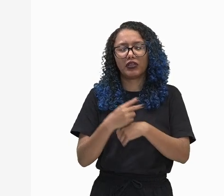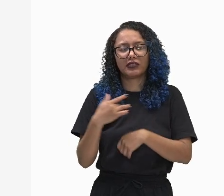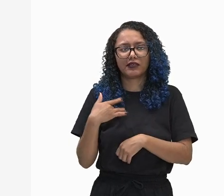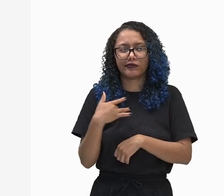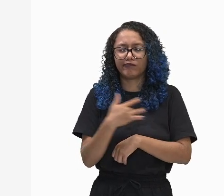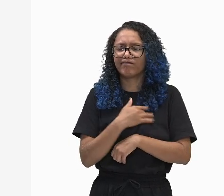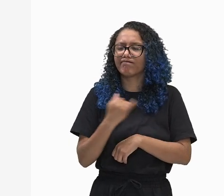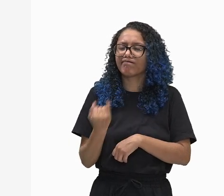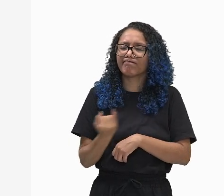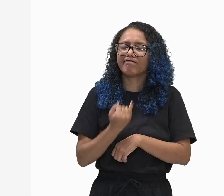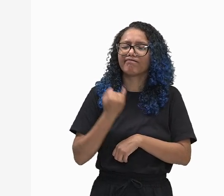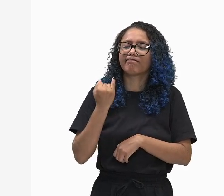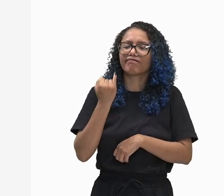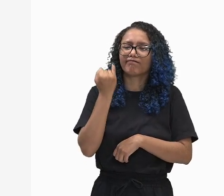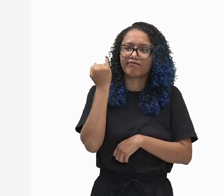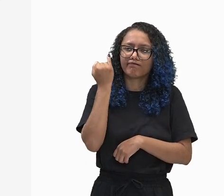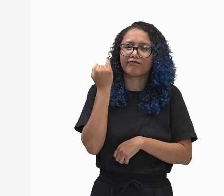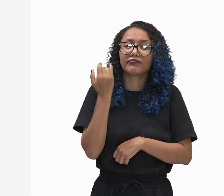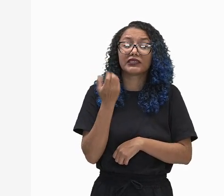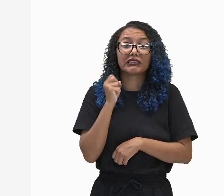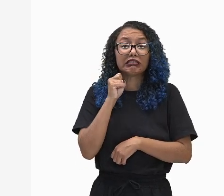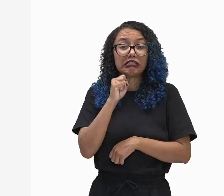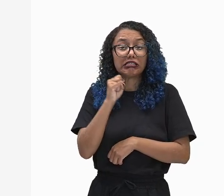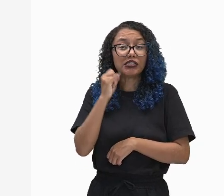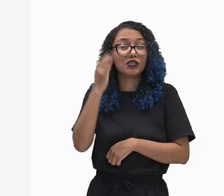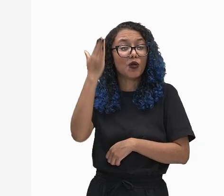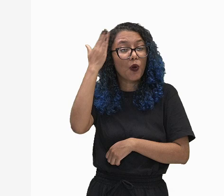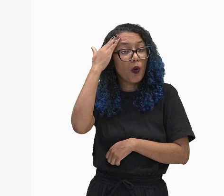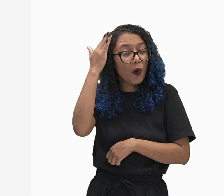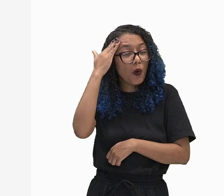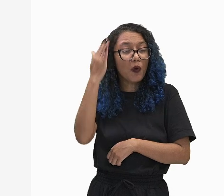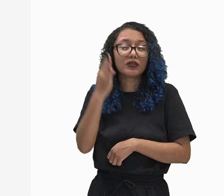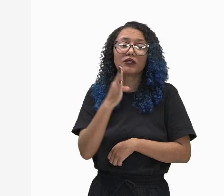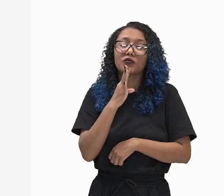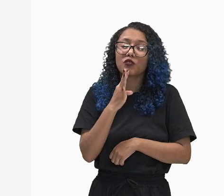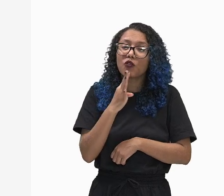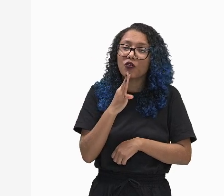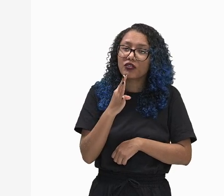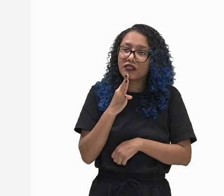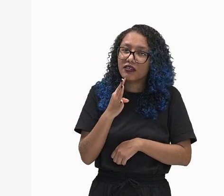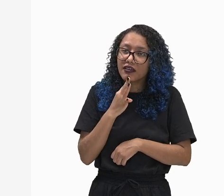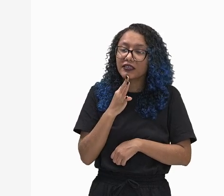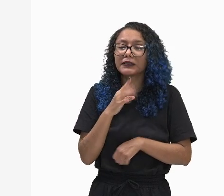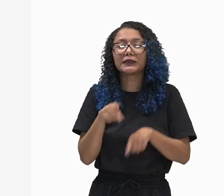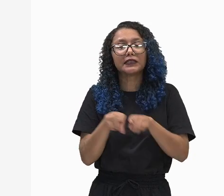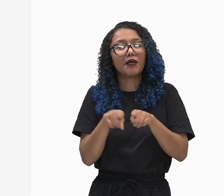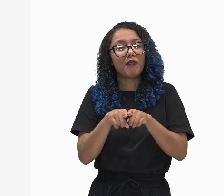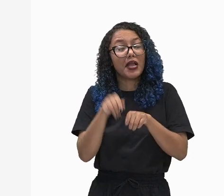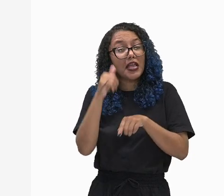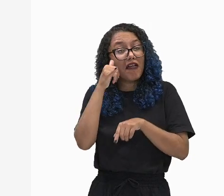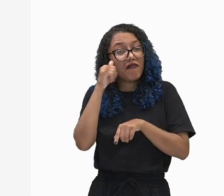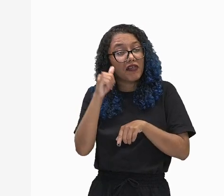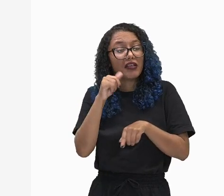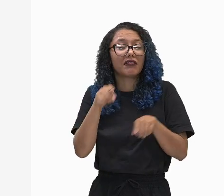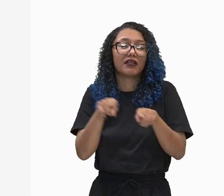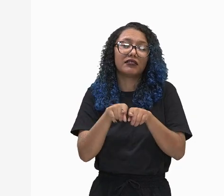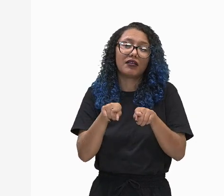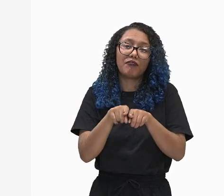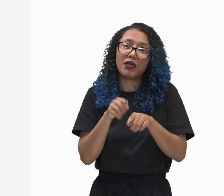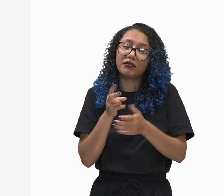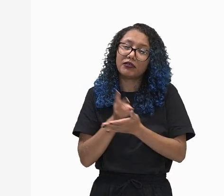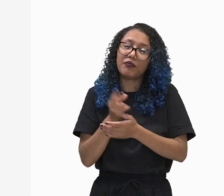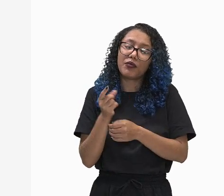fundamental, através de conhecimento, da prevenção e do acompanhamento regular. É possível manter um